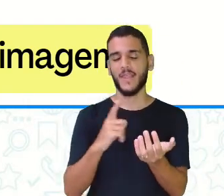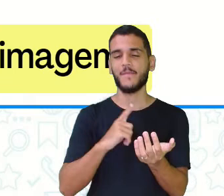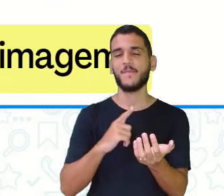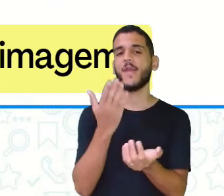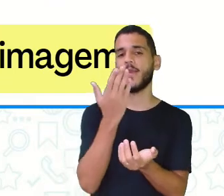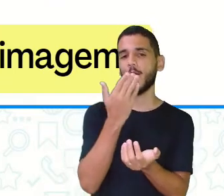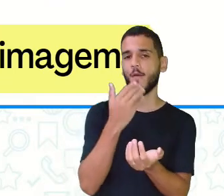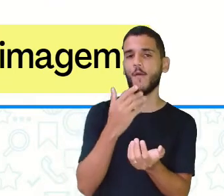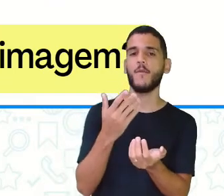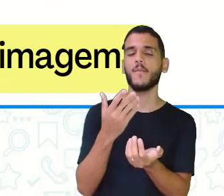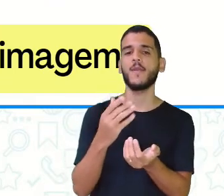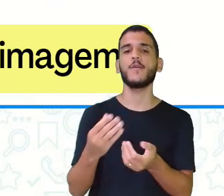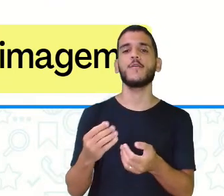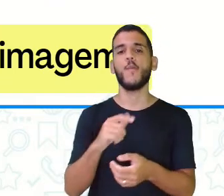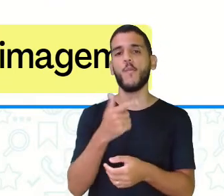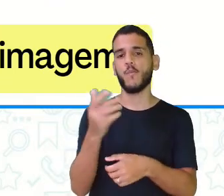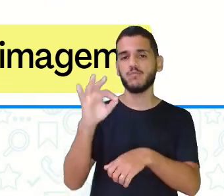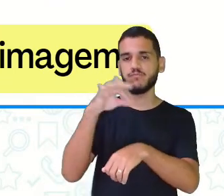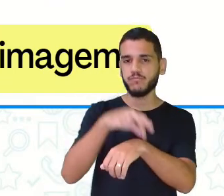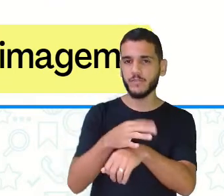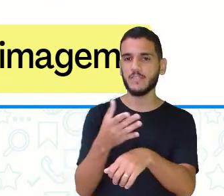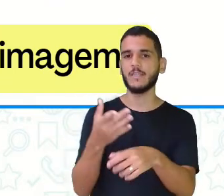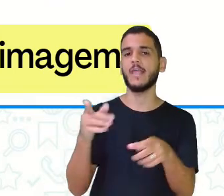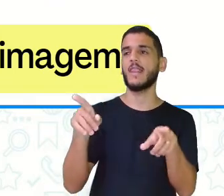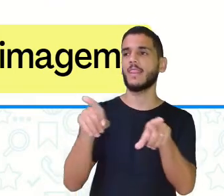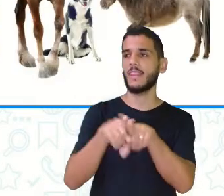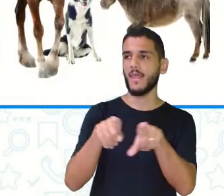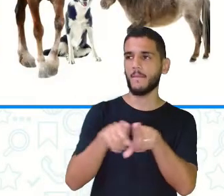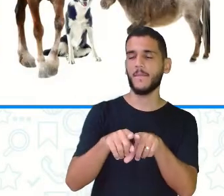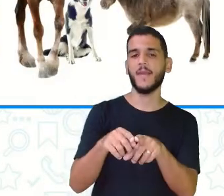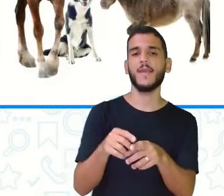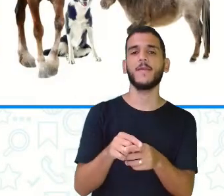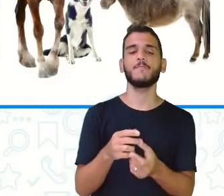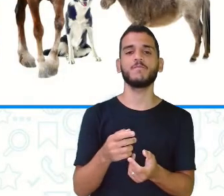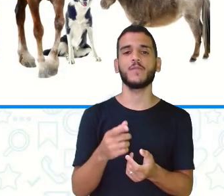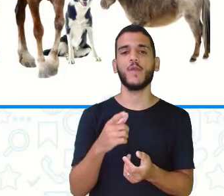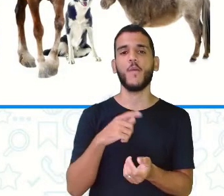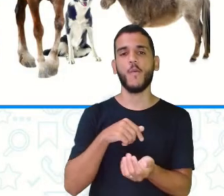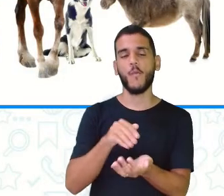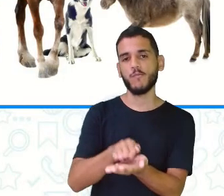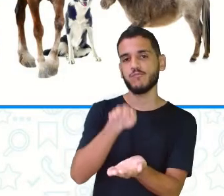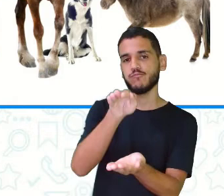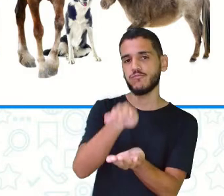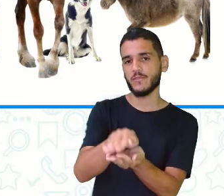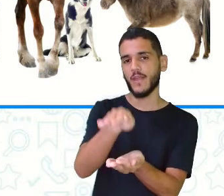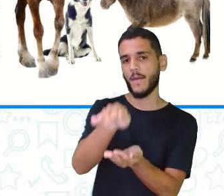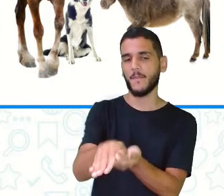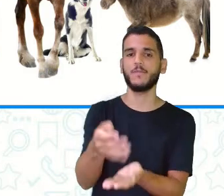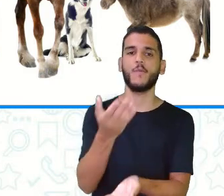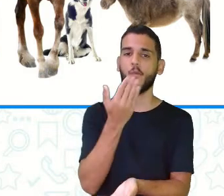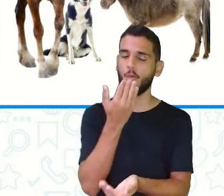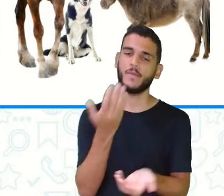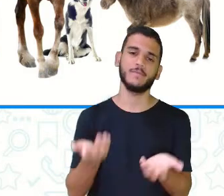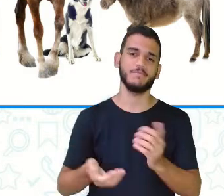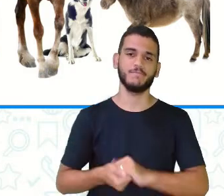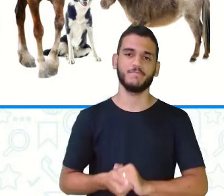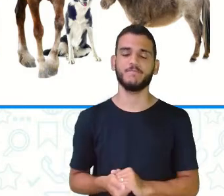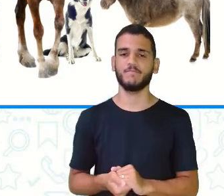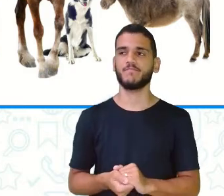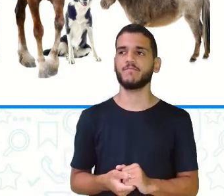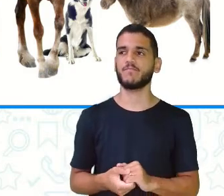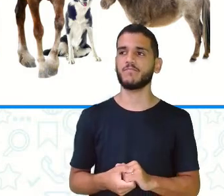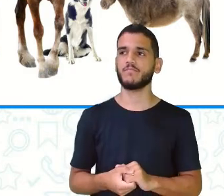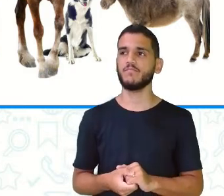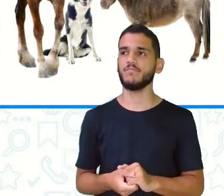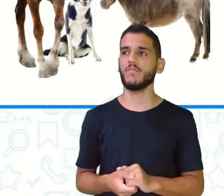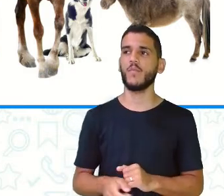o sapo, tá certo? Vai seguindo uma ordem. E olha só, então, vou perguntar para vocês,